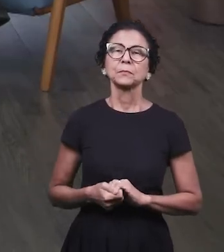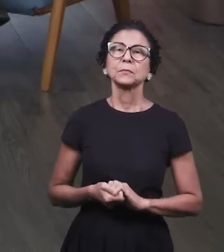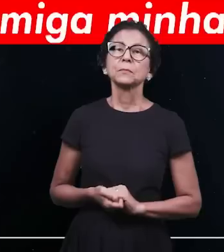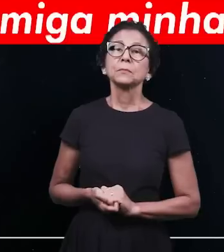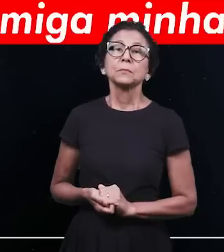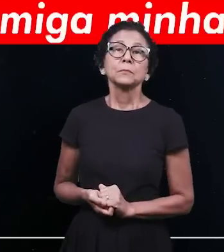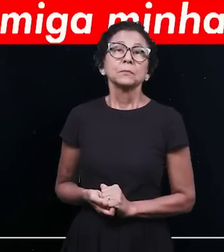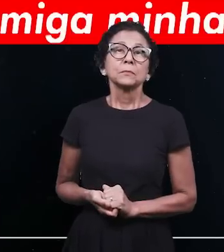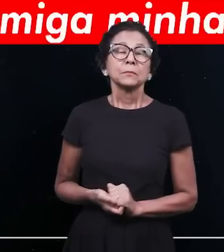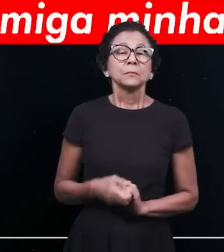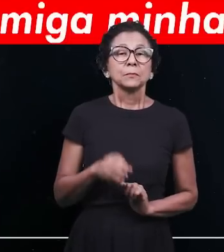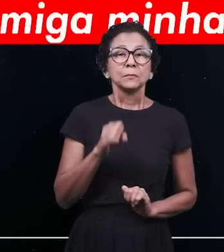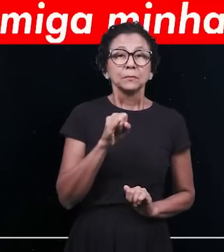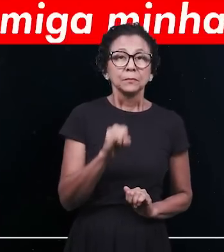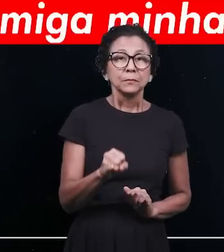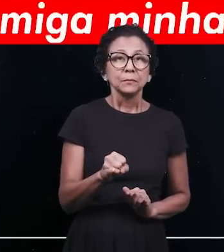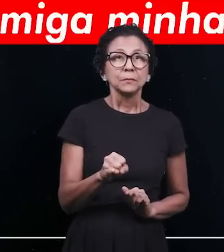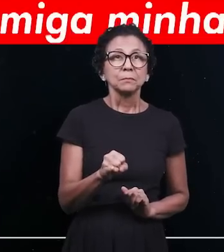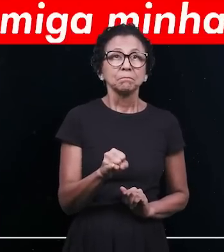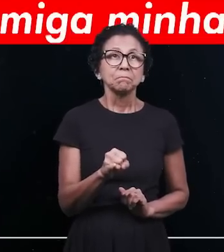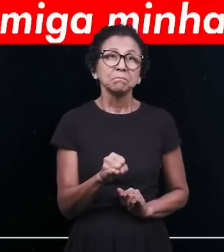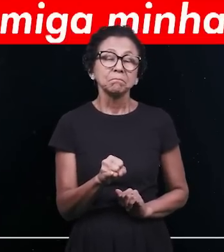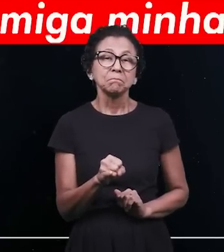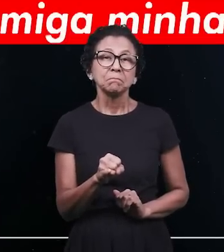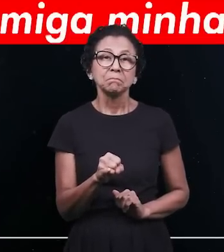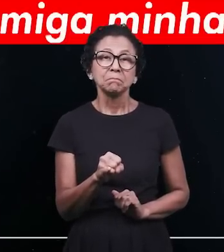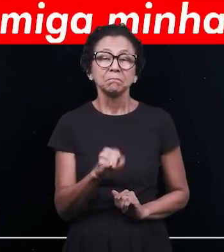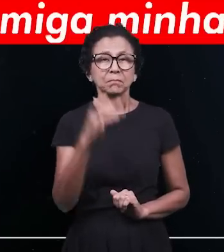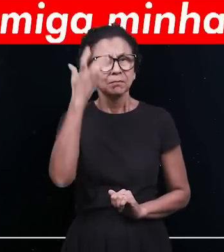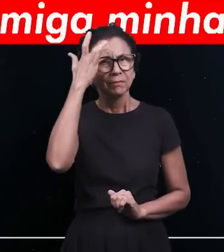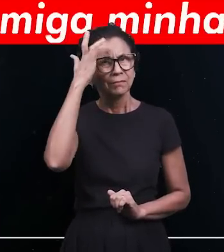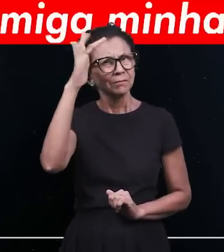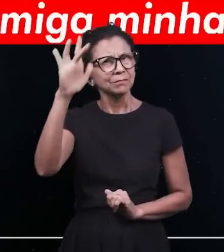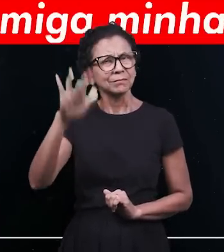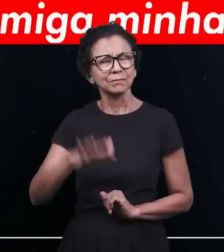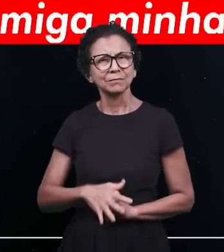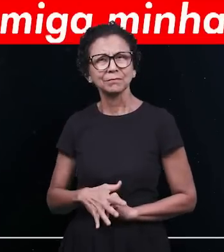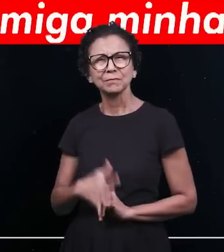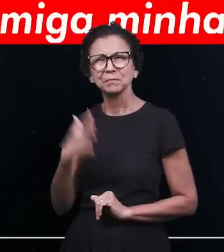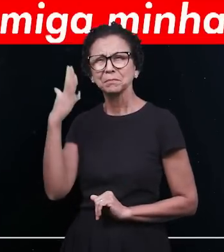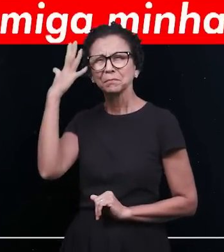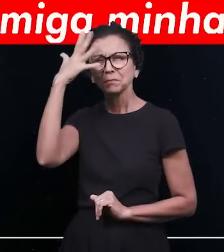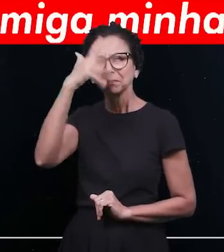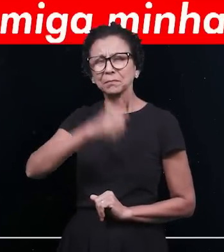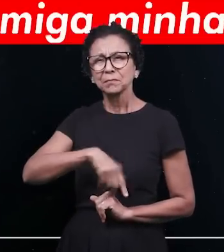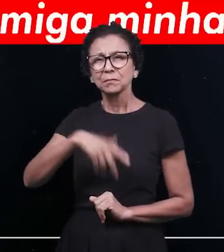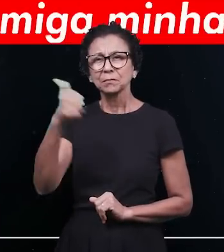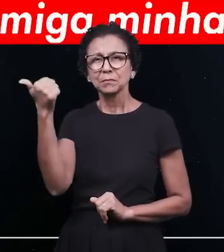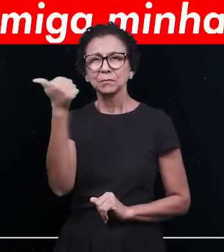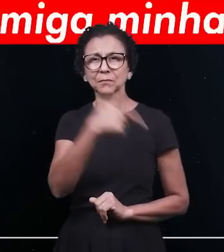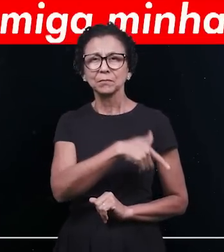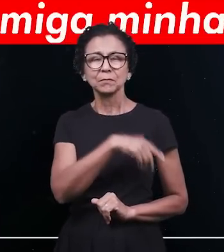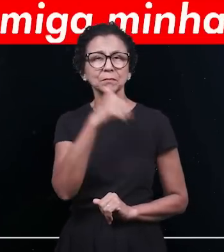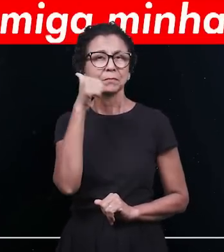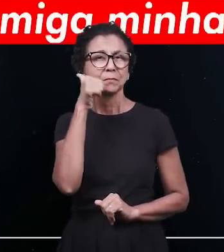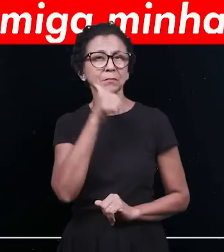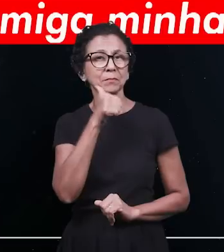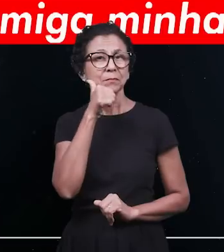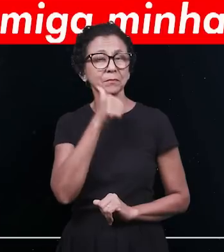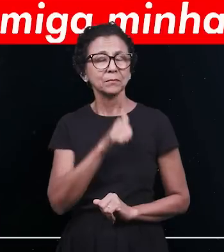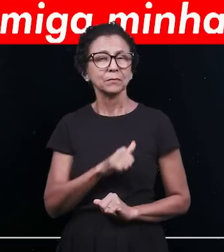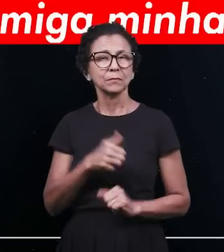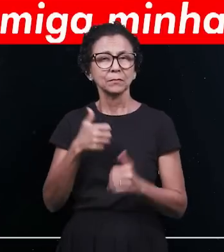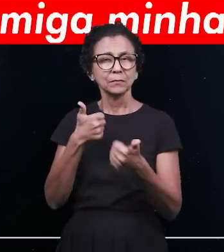seguinte: se tu o não sabes, ó mais formosa entre as mulheres, sai-te pelas pisadas